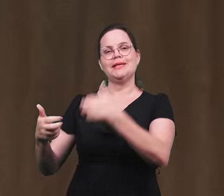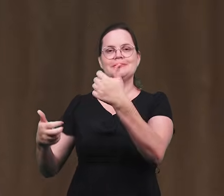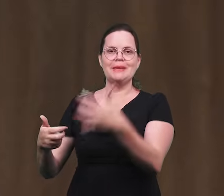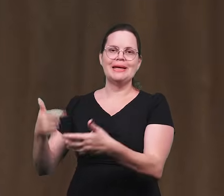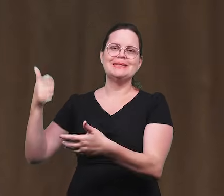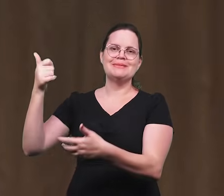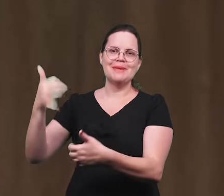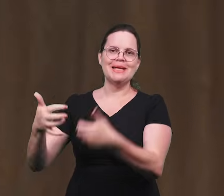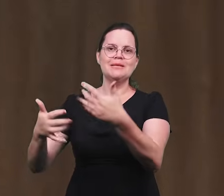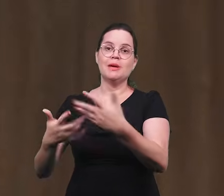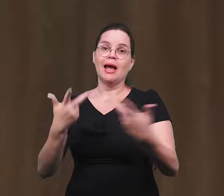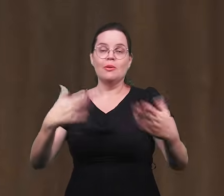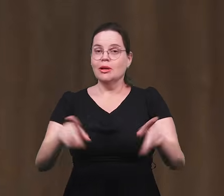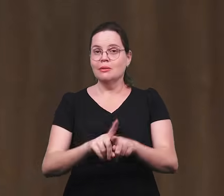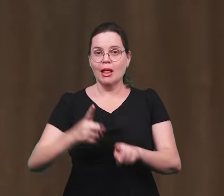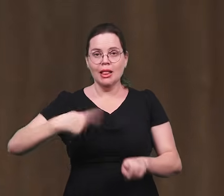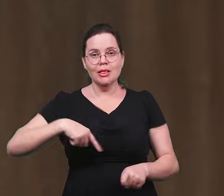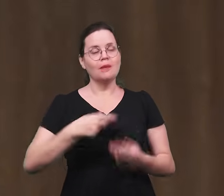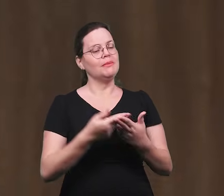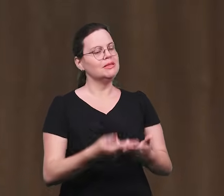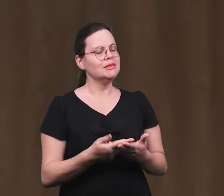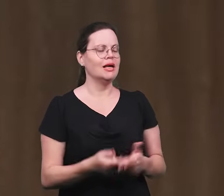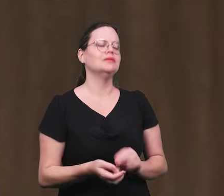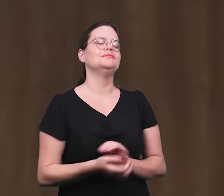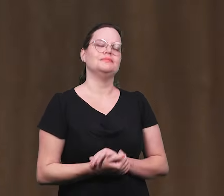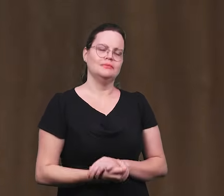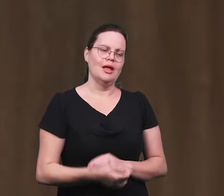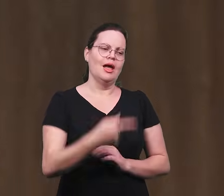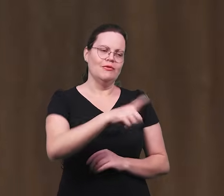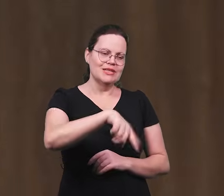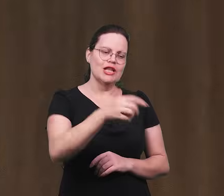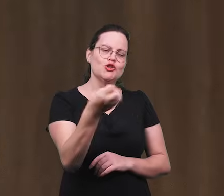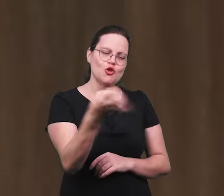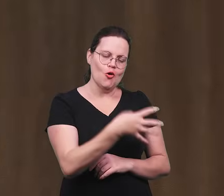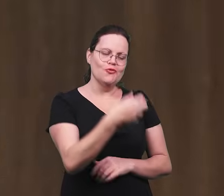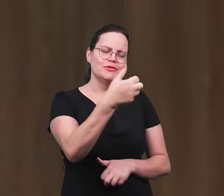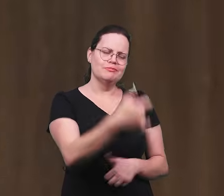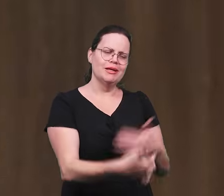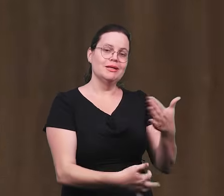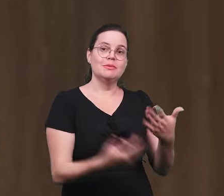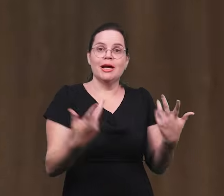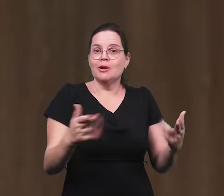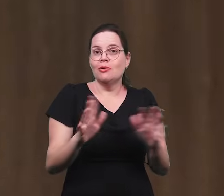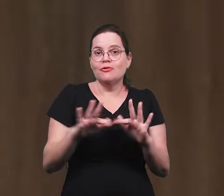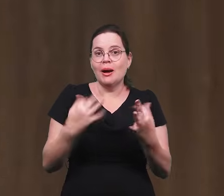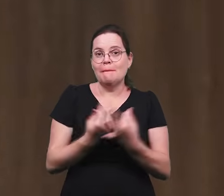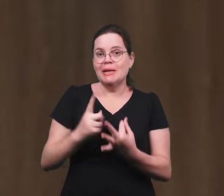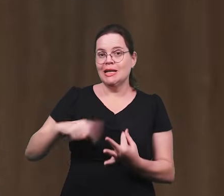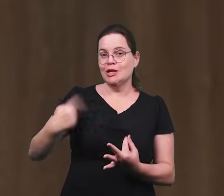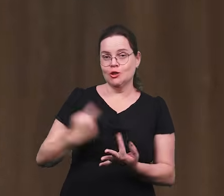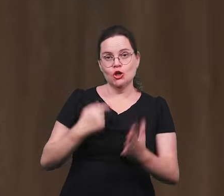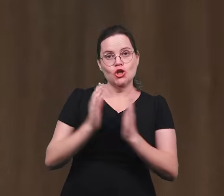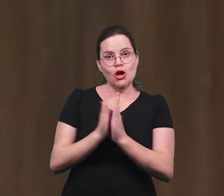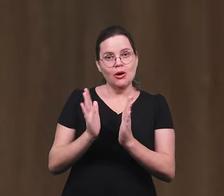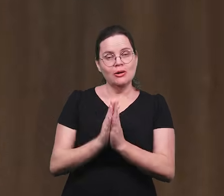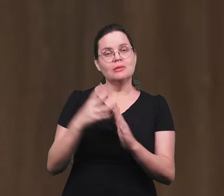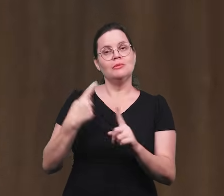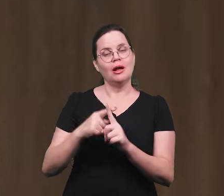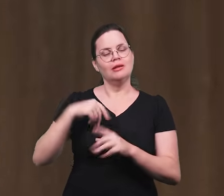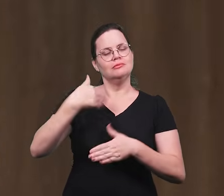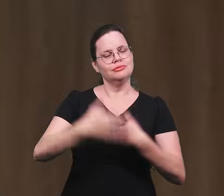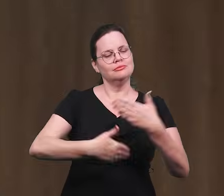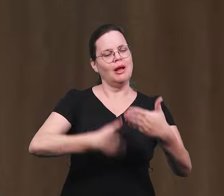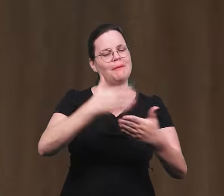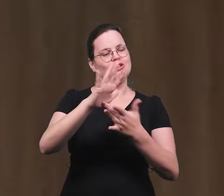visitando a igreja, com os novos convertidos, com aqueles familiares que estamos orando por eles, porque o Senhor Jesus vai se revelar e no